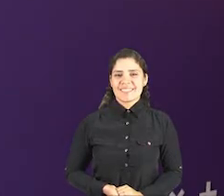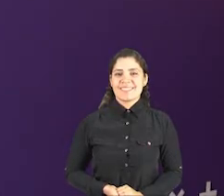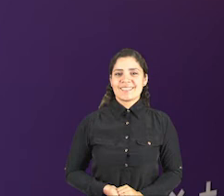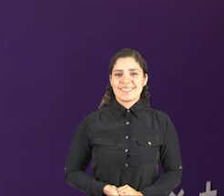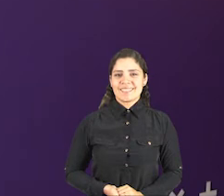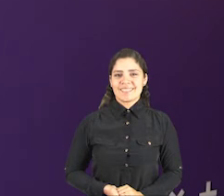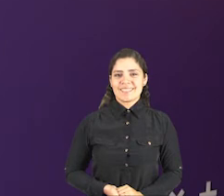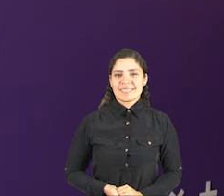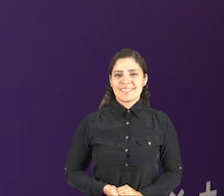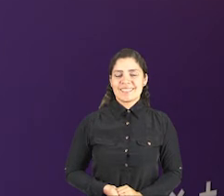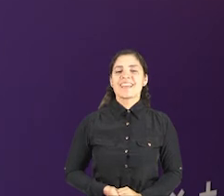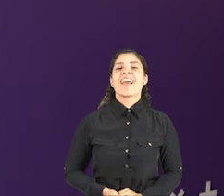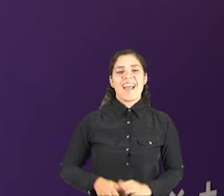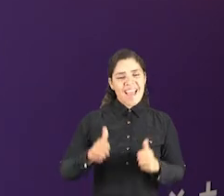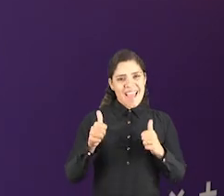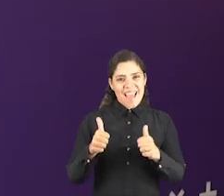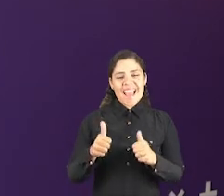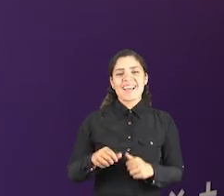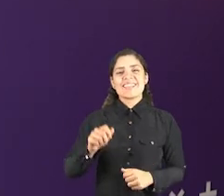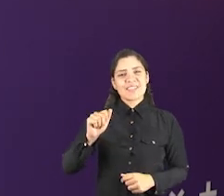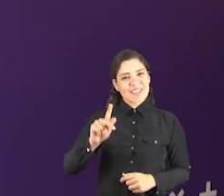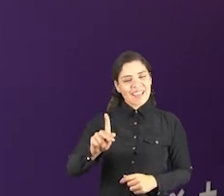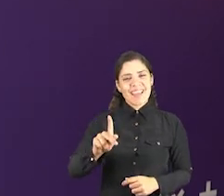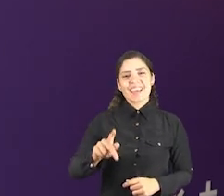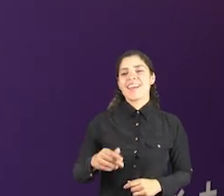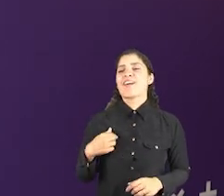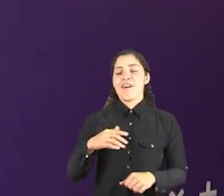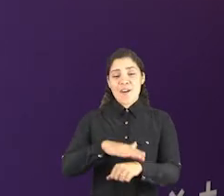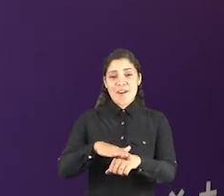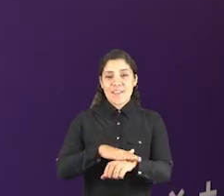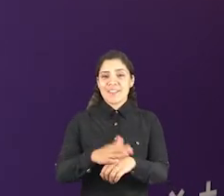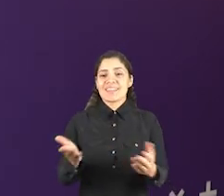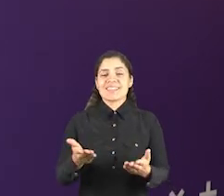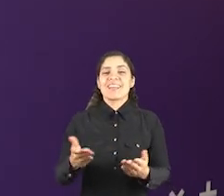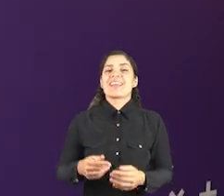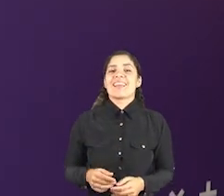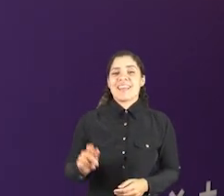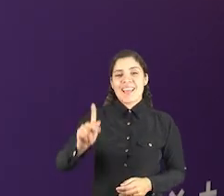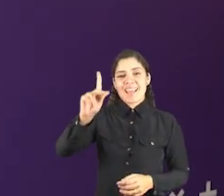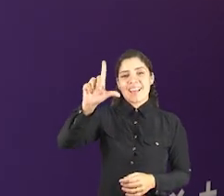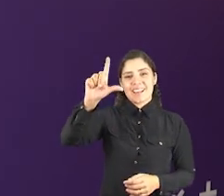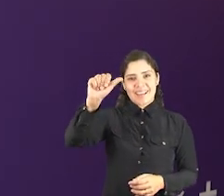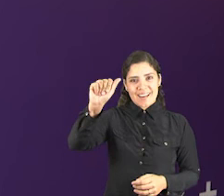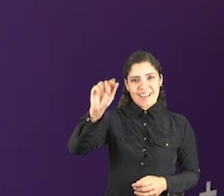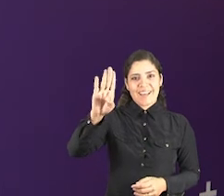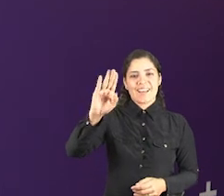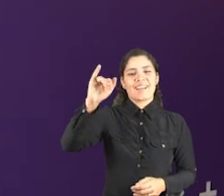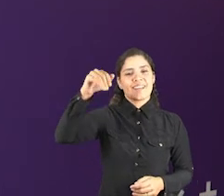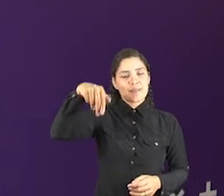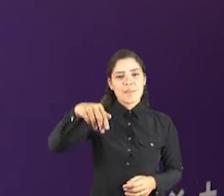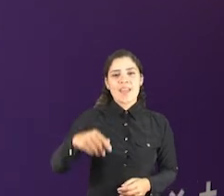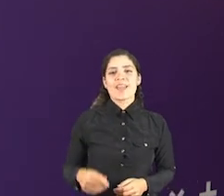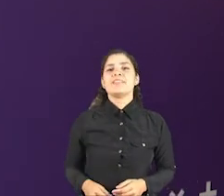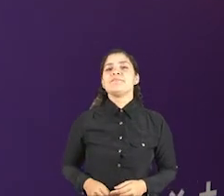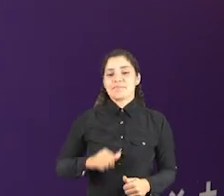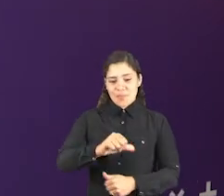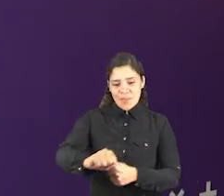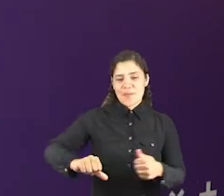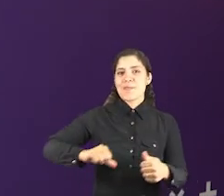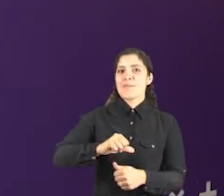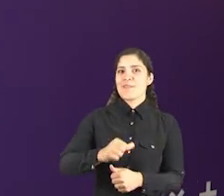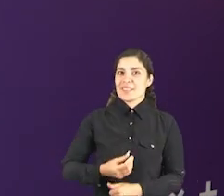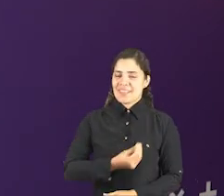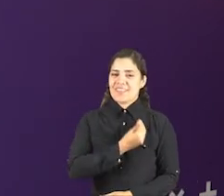bom e é isso aí gente as conversas aqui no festival em Nova Klabin inspiram e transformam Vamos agora para a